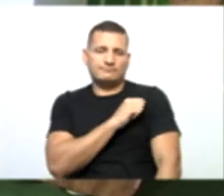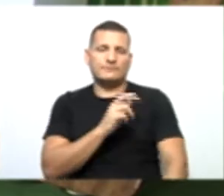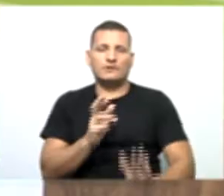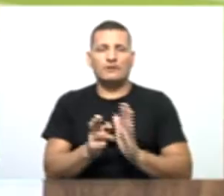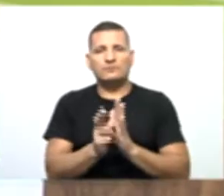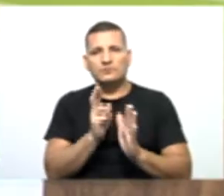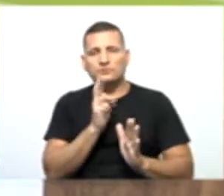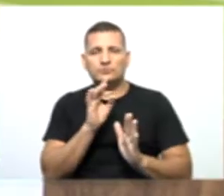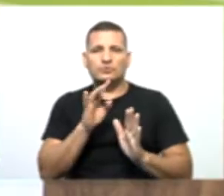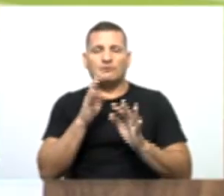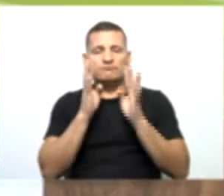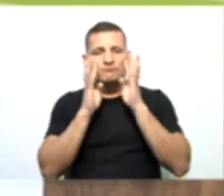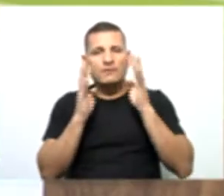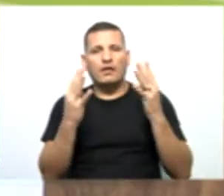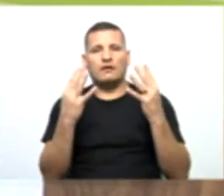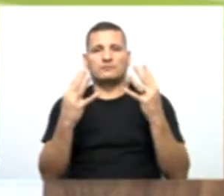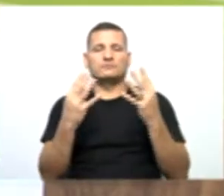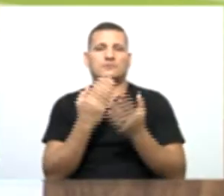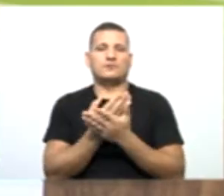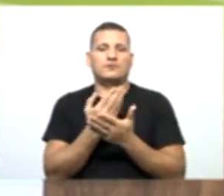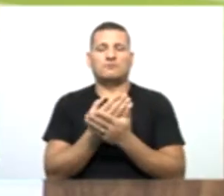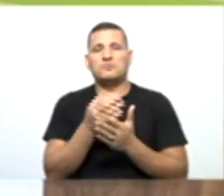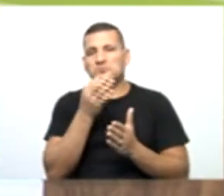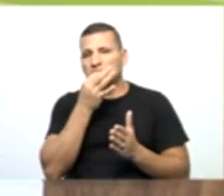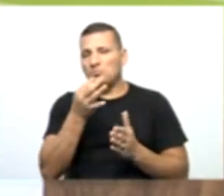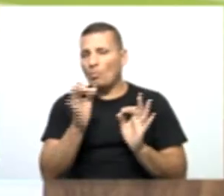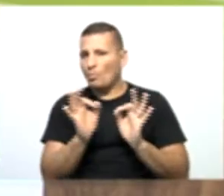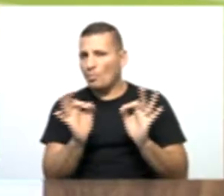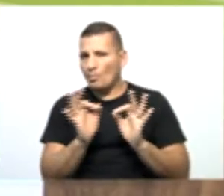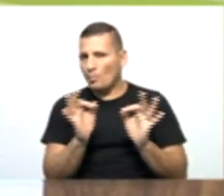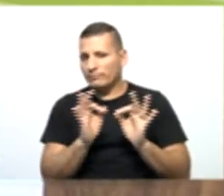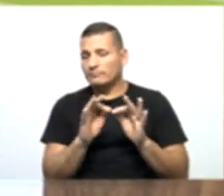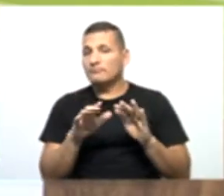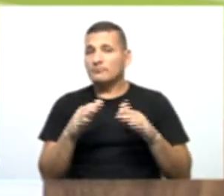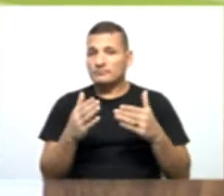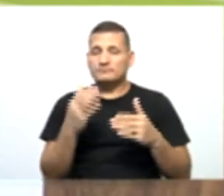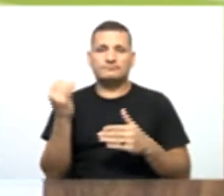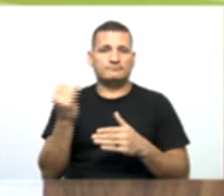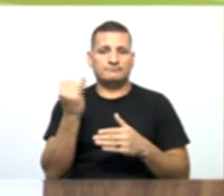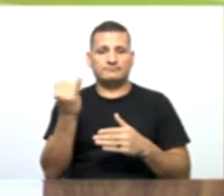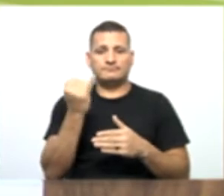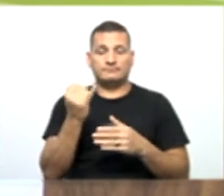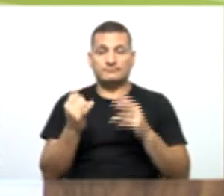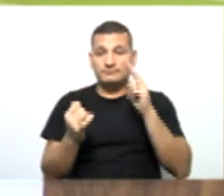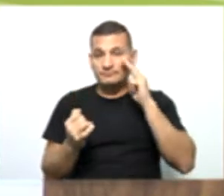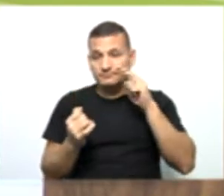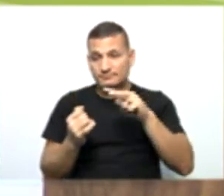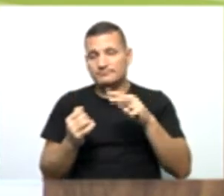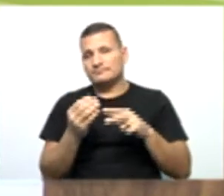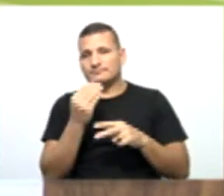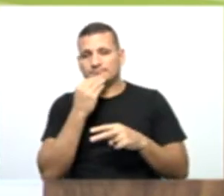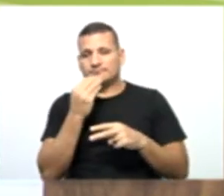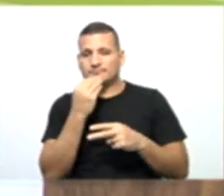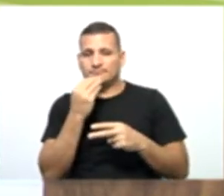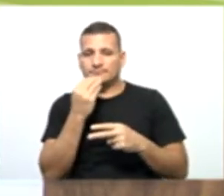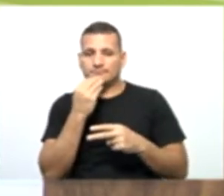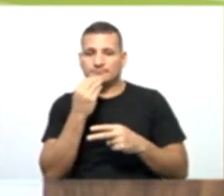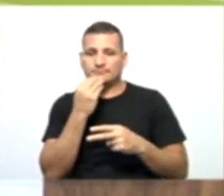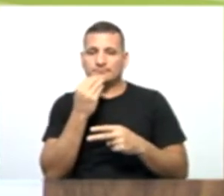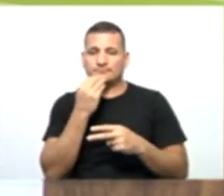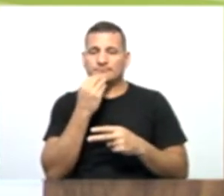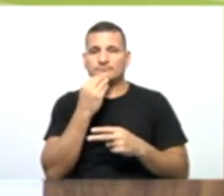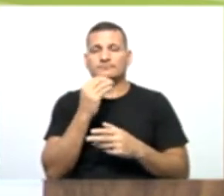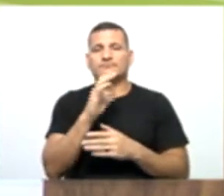atentos à aula, então não tem ainda nenhum comentário. Mas é importante a gente olhar aí pela oportunidade de